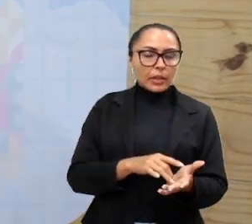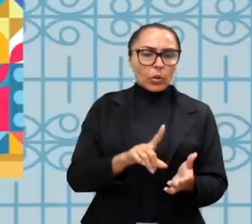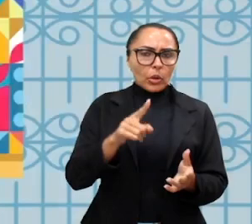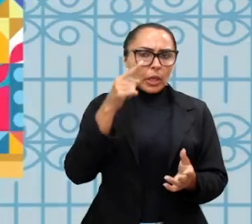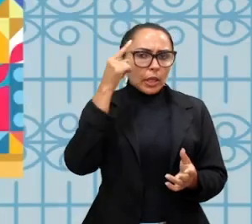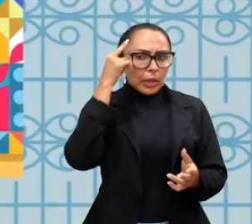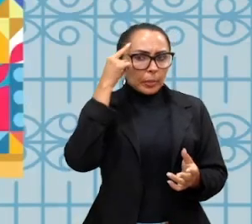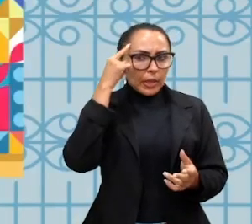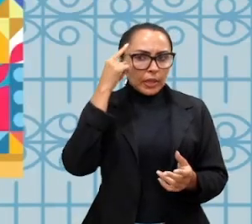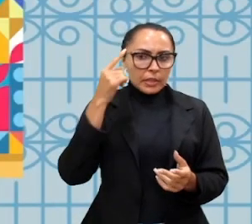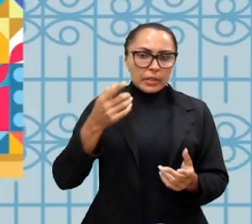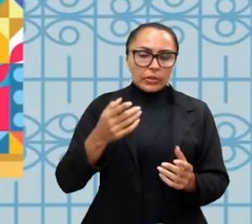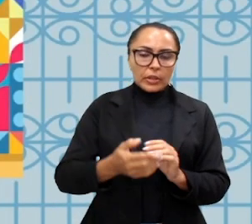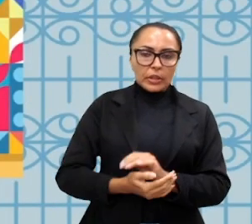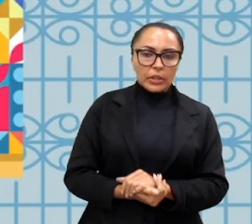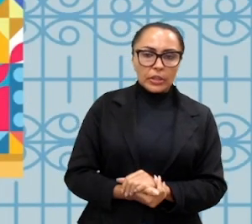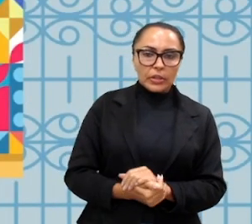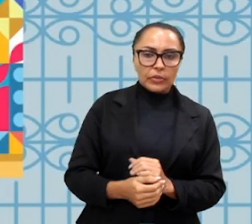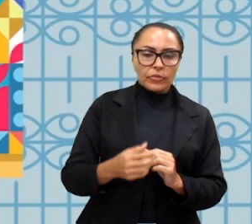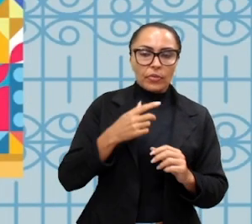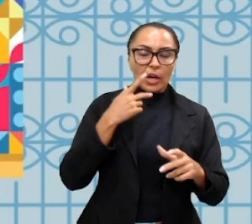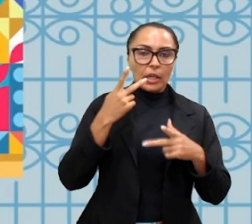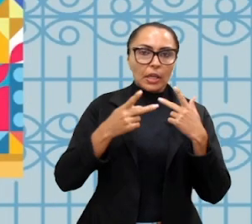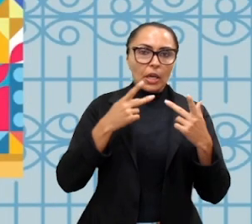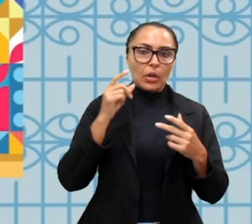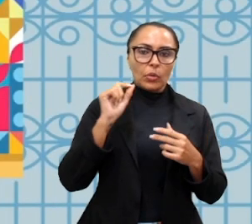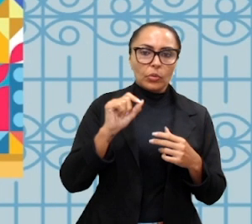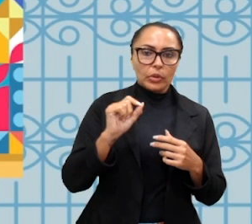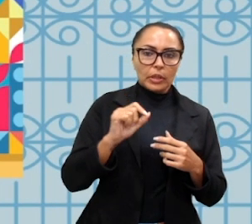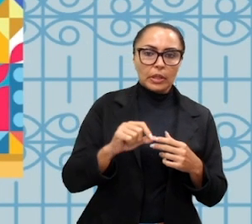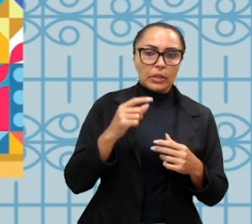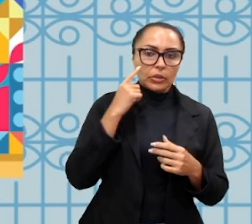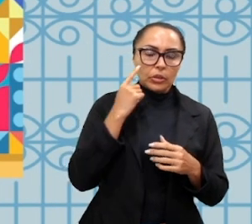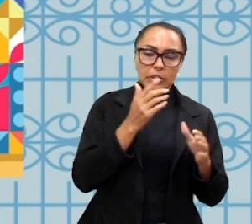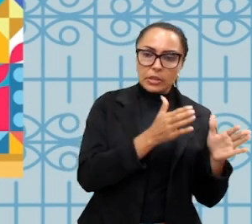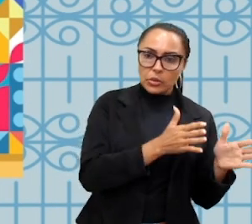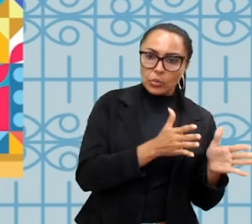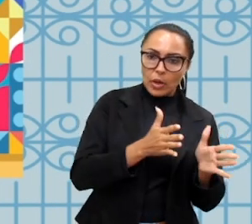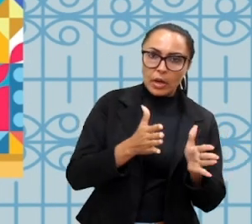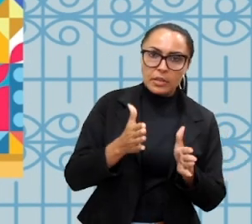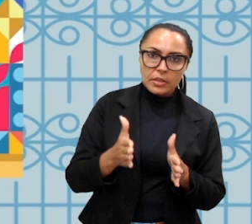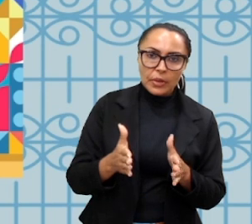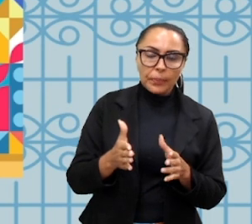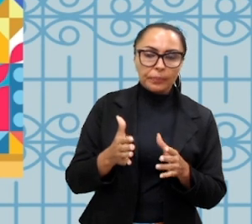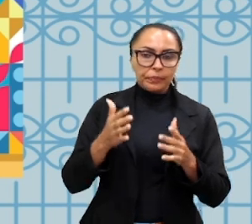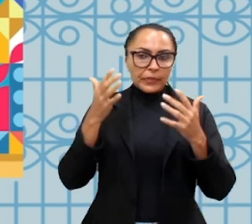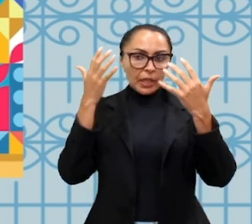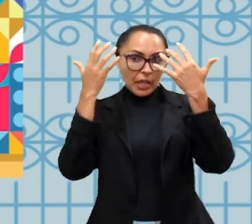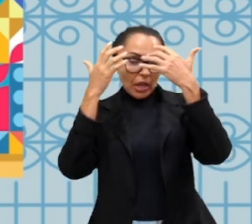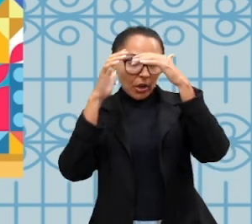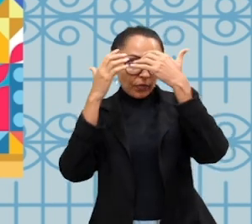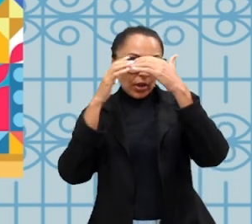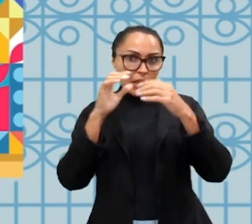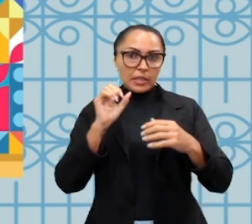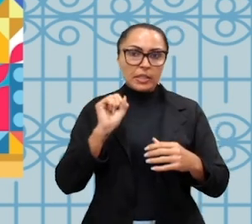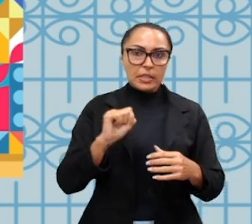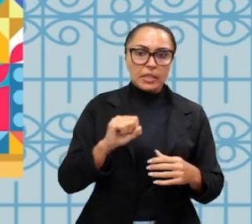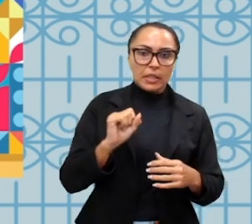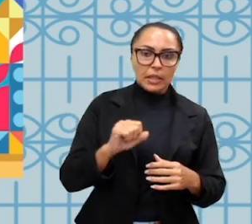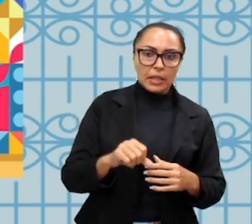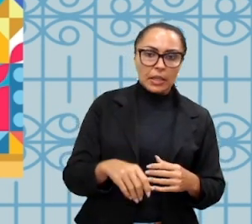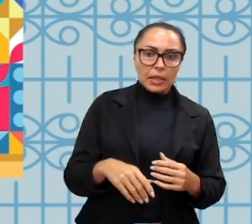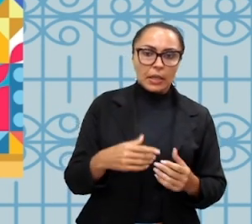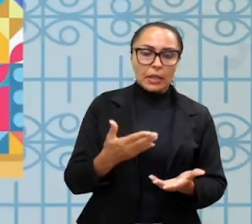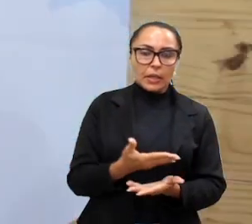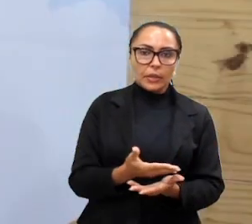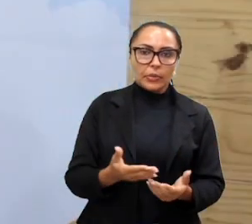pensa e nos diz e nos questiona sobre essa situação, ele reflete, ou provoca a nossa